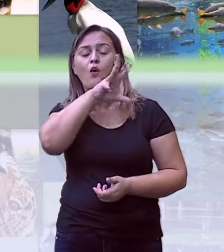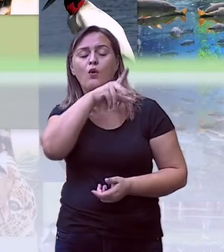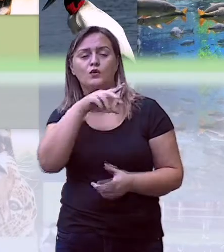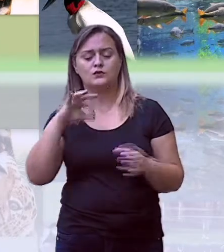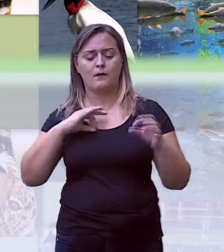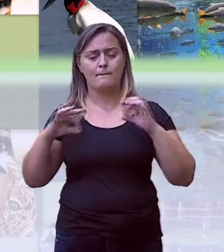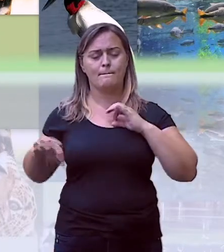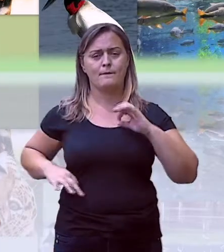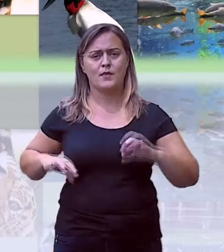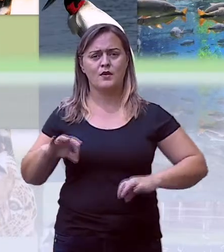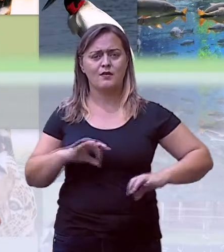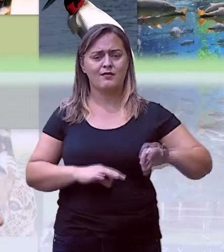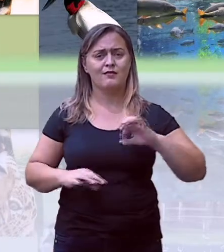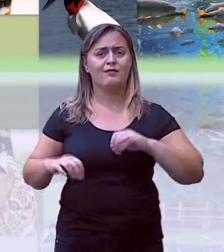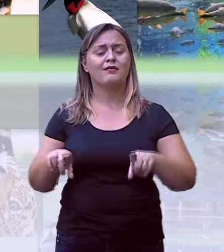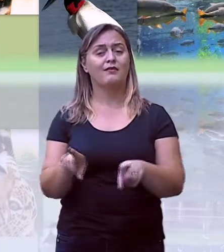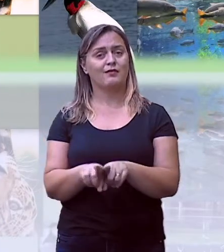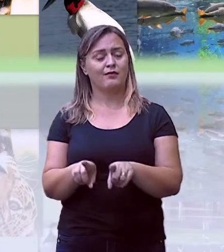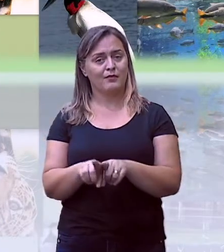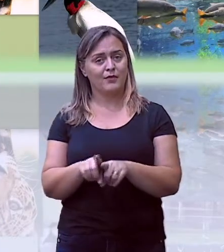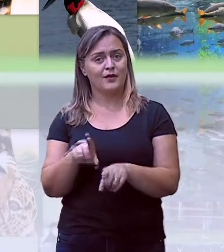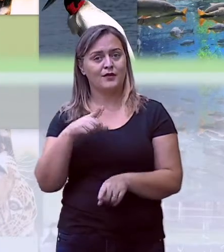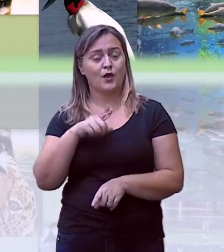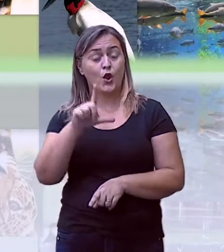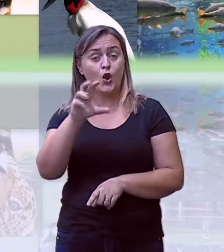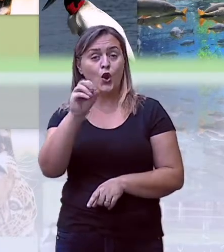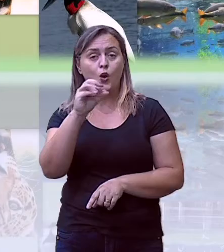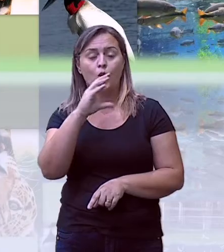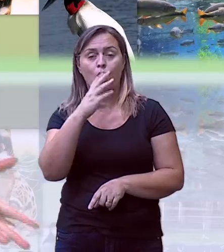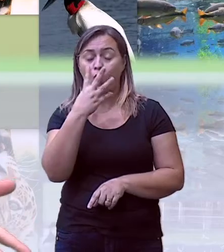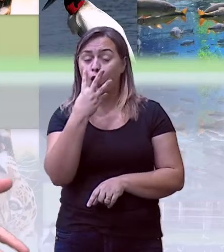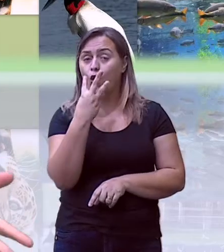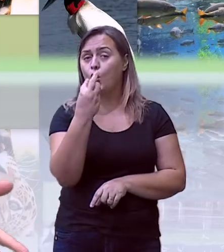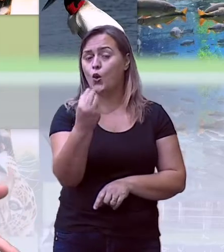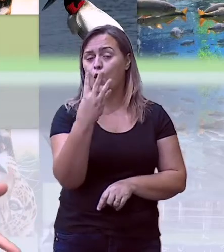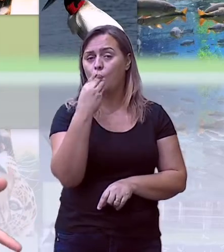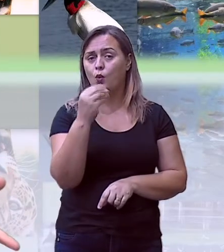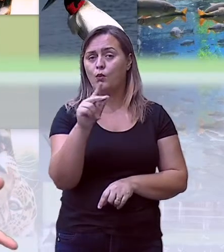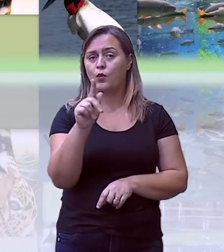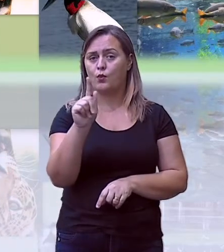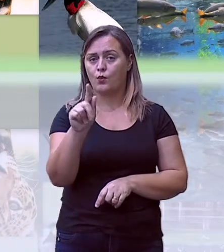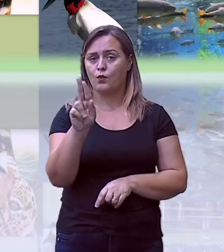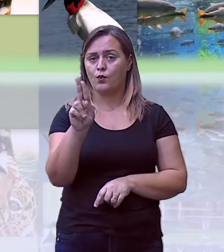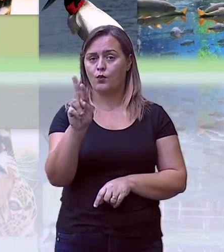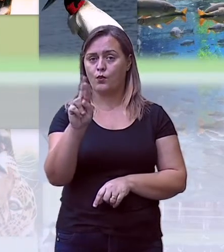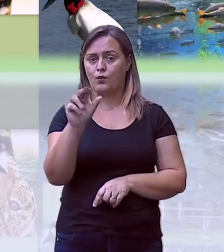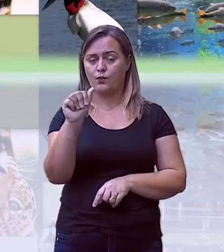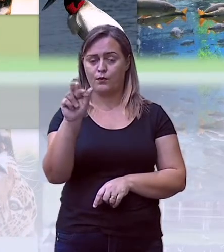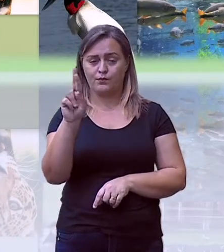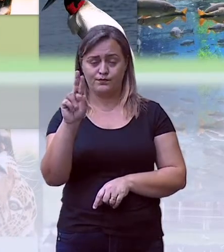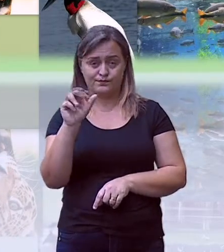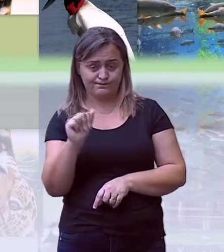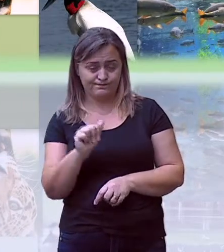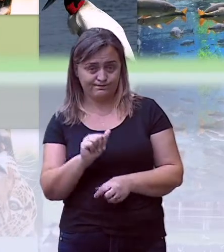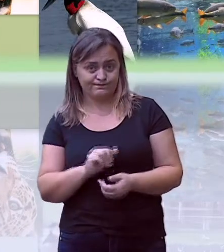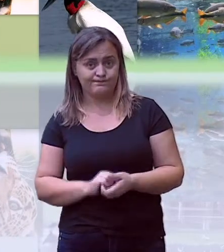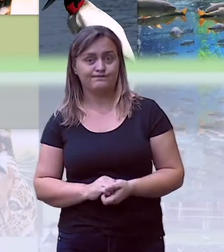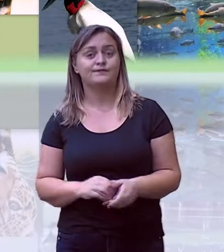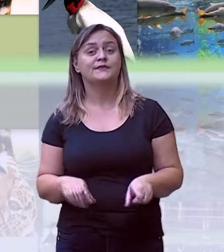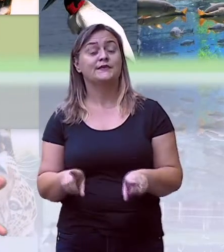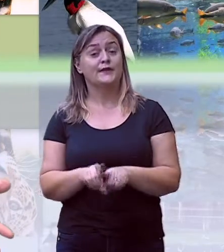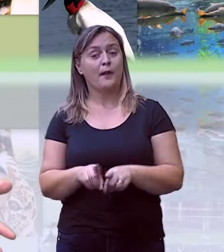campeiro, veado catingueiro, lobo-guará, macaco prego, cervo do